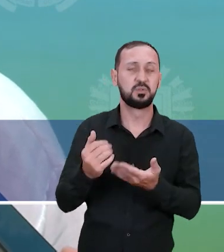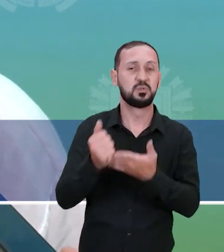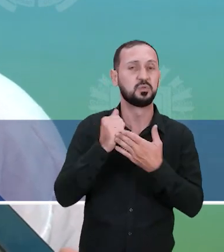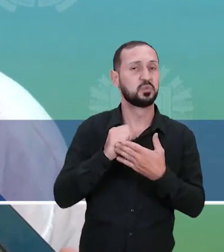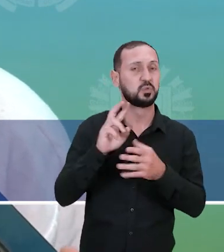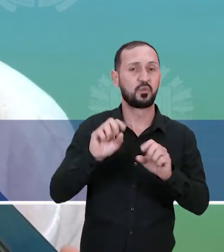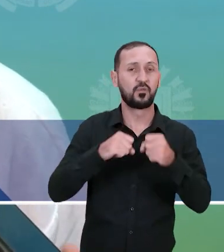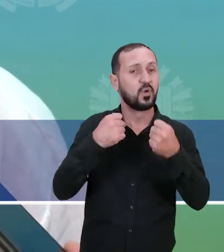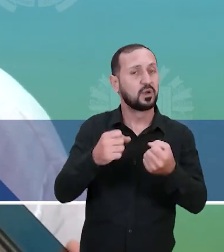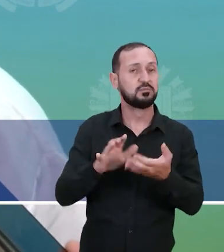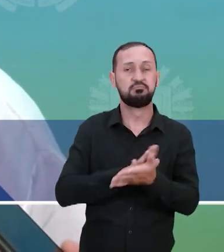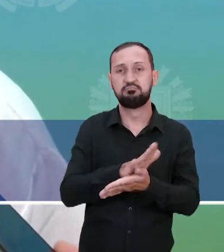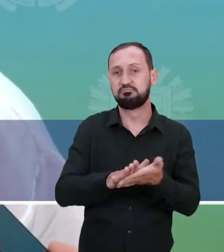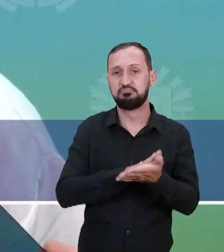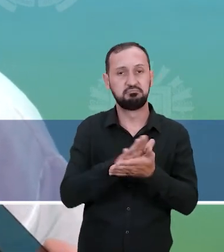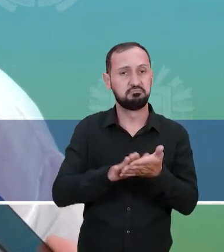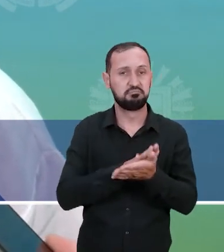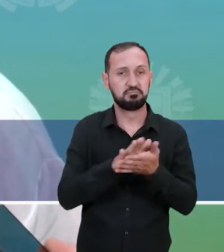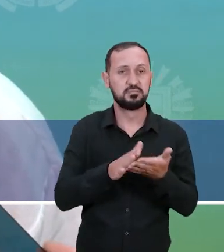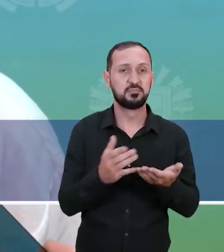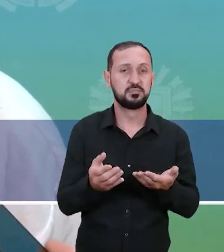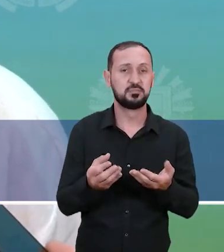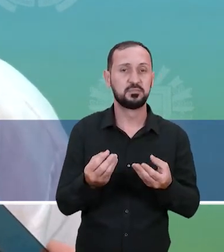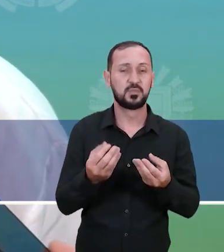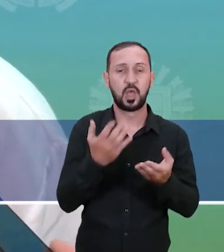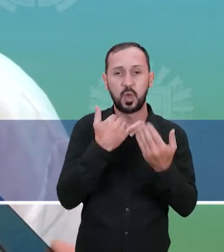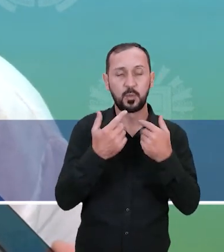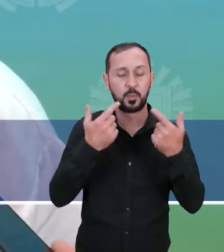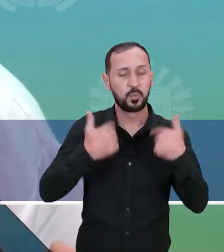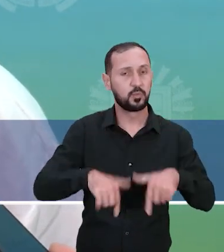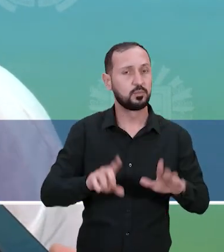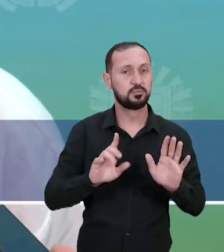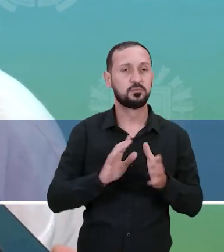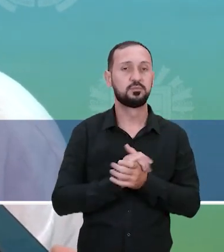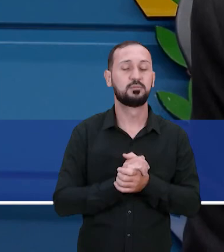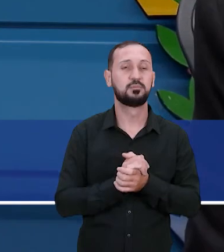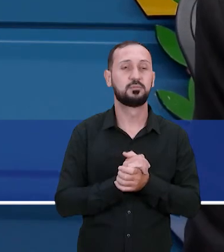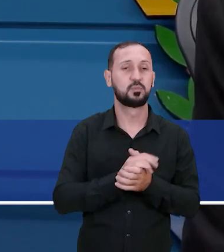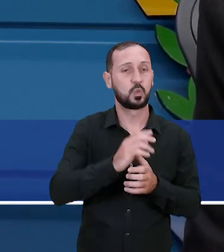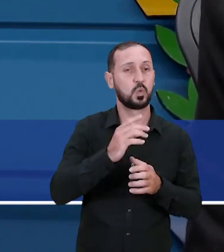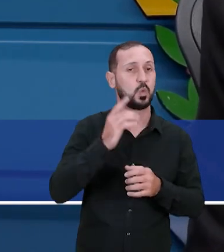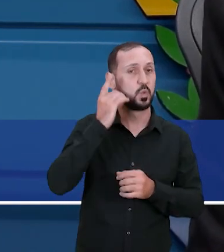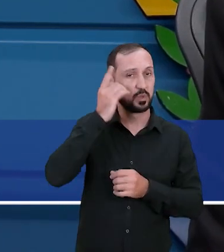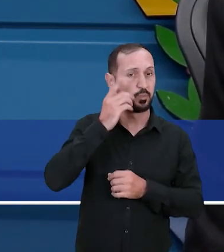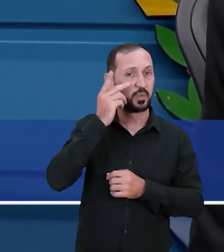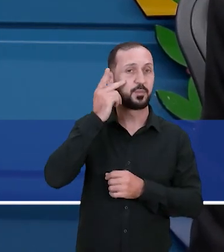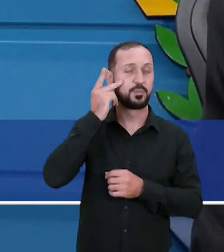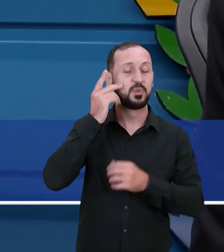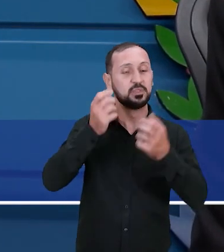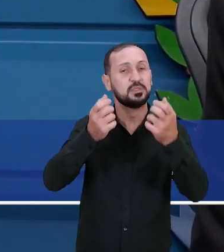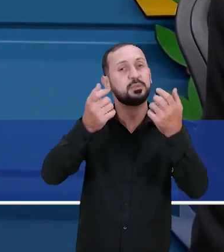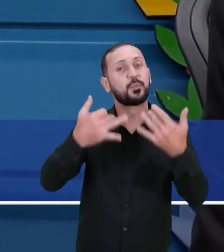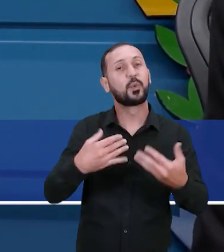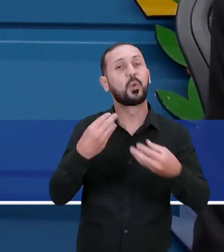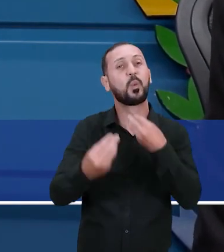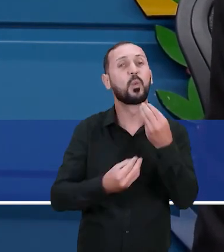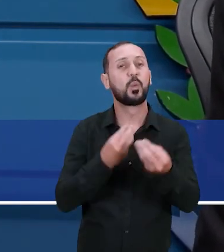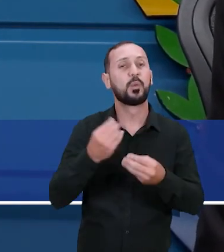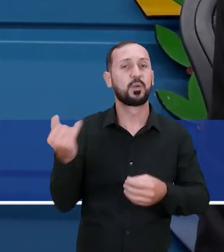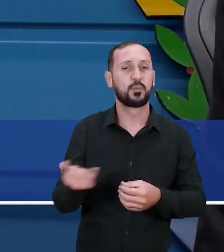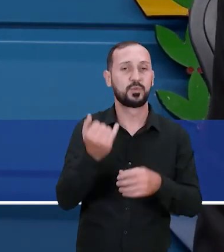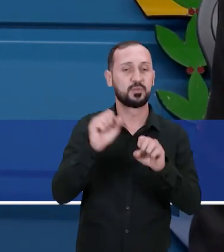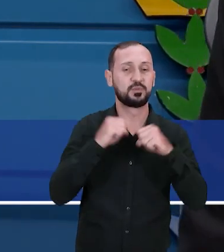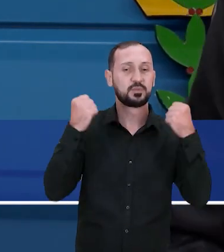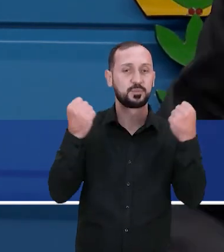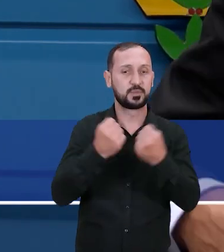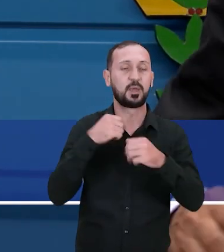nada de fortalecimento de nutriente para o corpo, né? O deputado Pedro Kemp, do PT, falou da